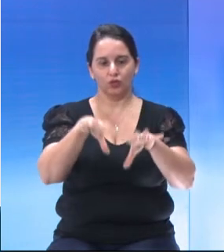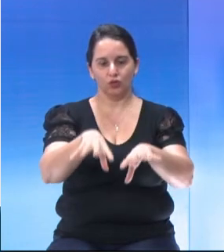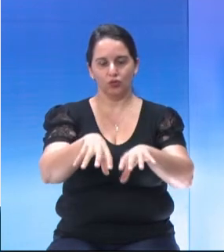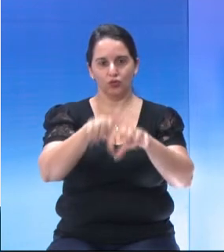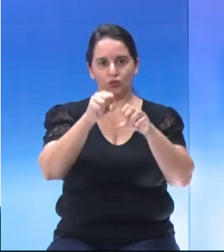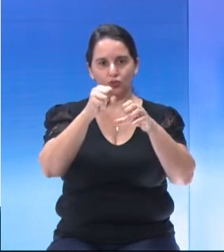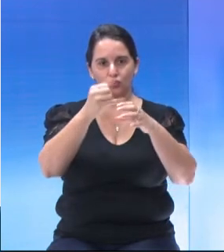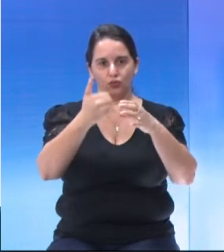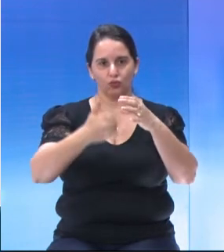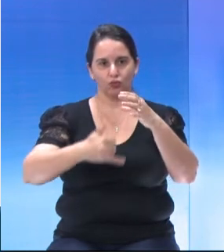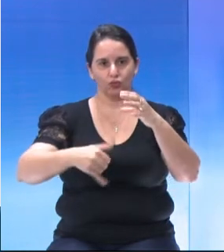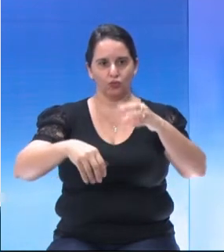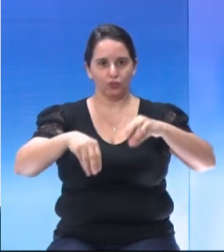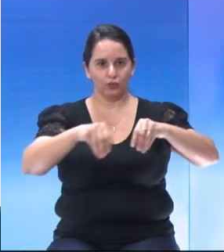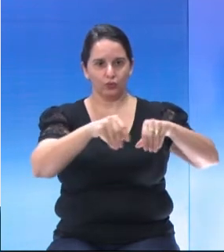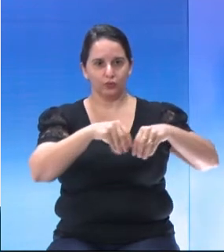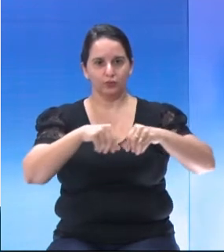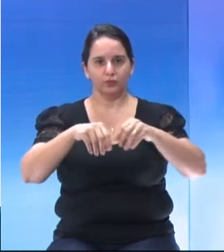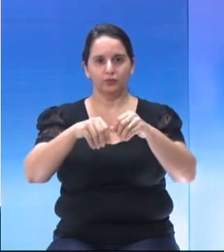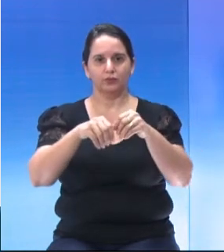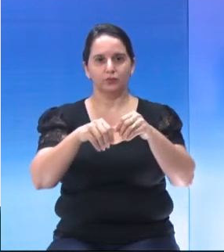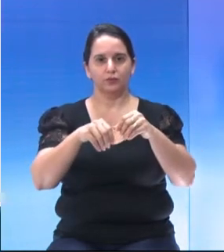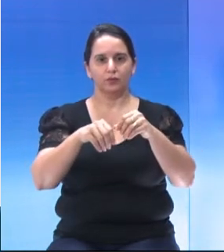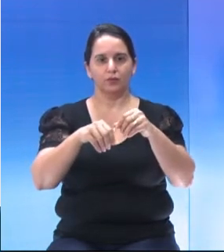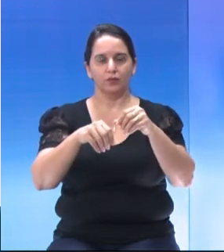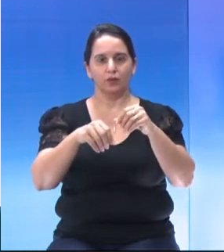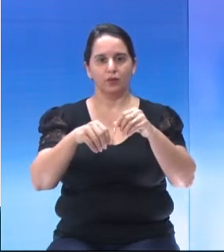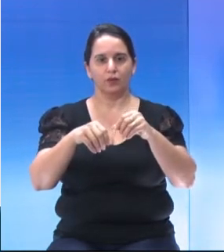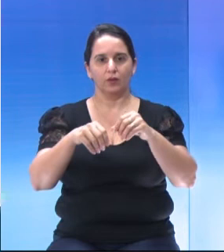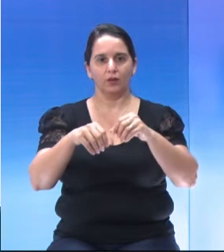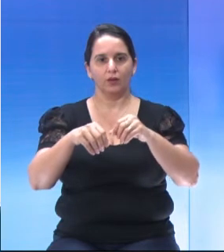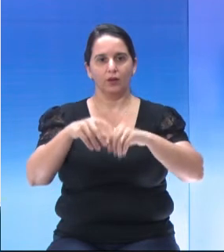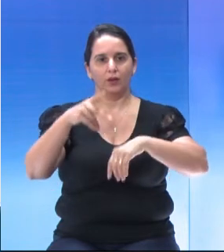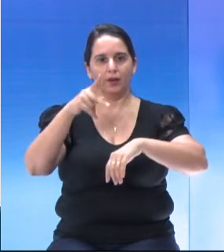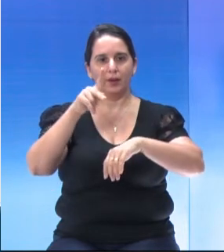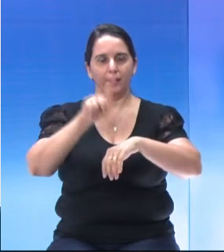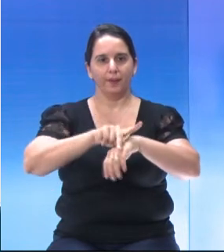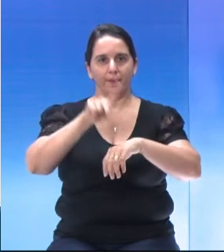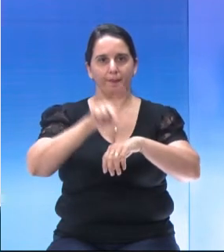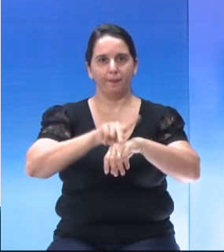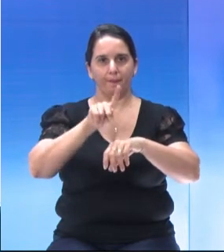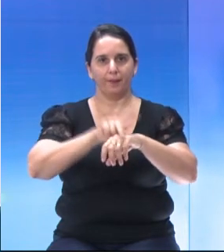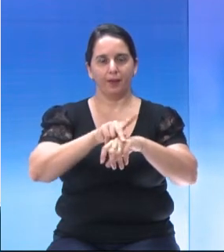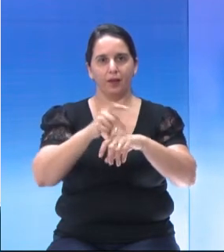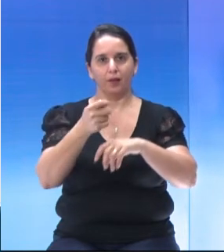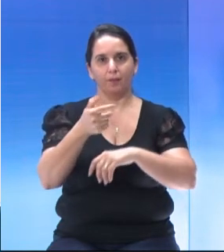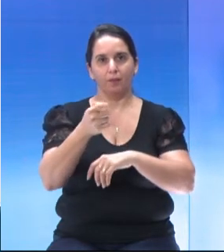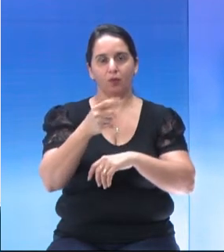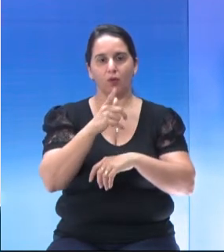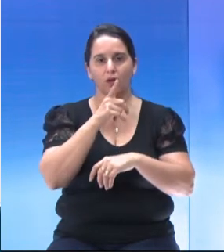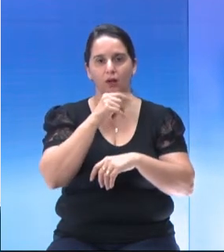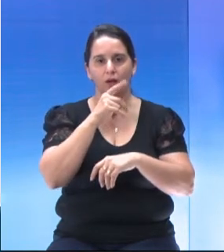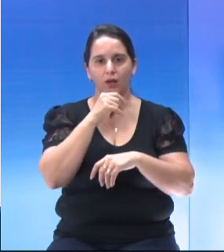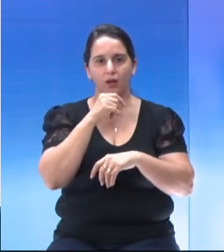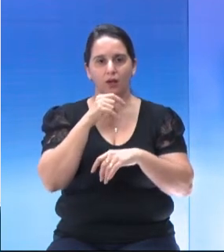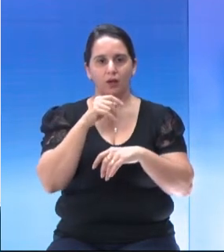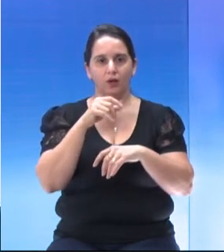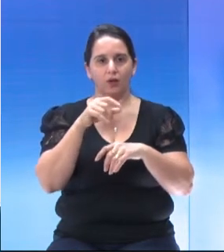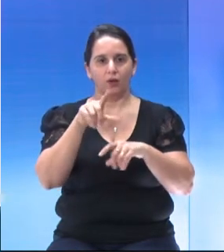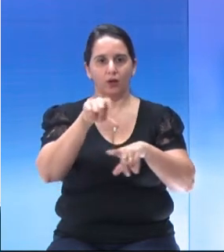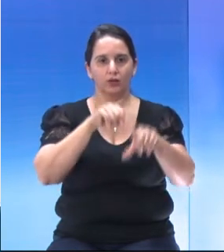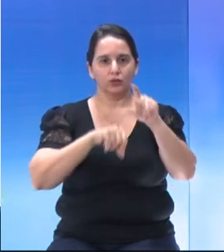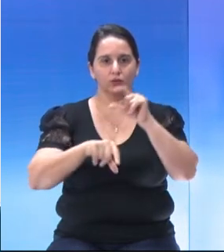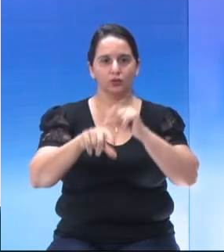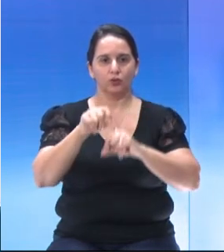solo ou debaixo das rochas em que a pouca água disponível pode se acumular. A seleção natural fez com que